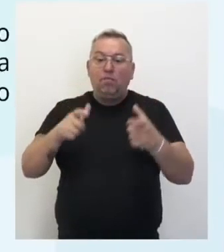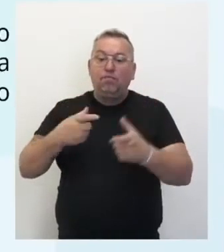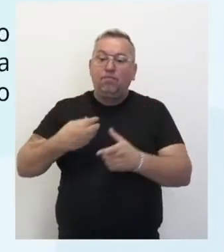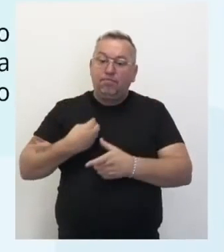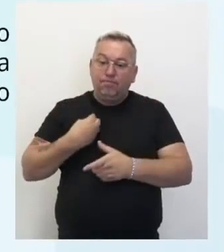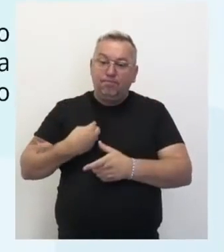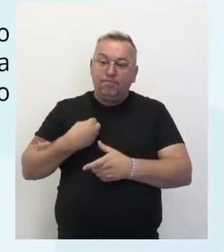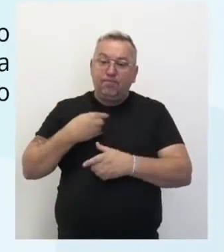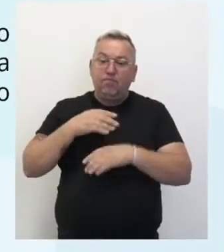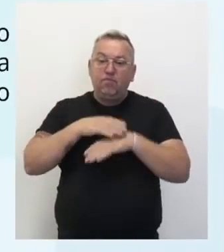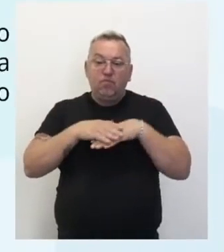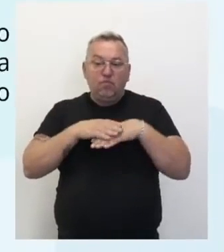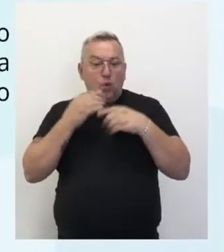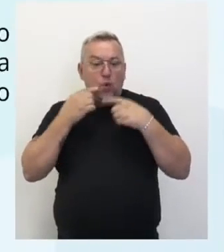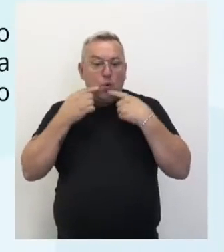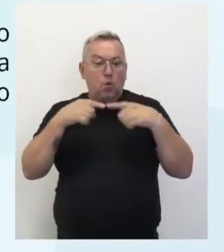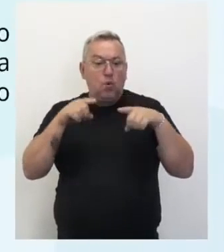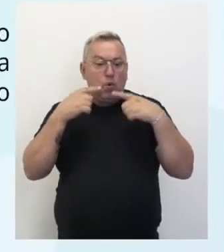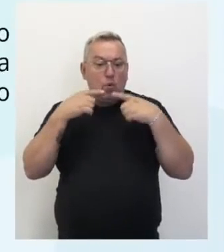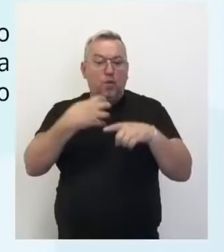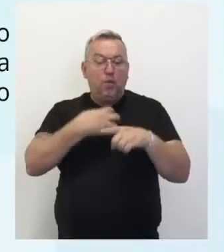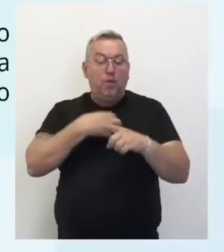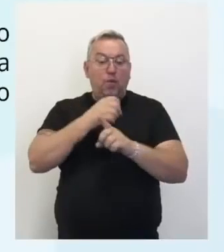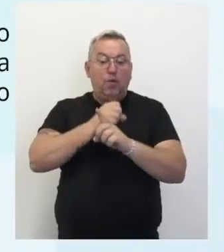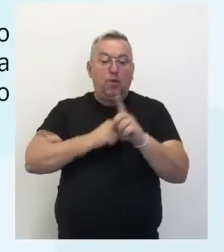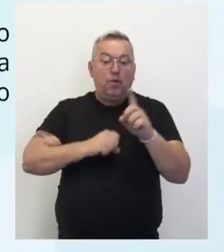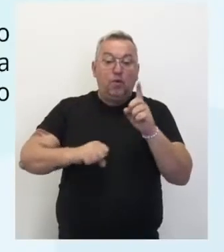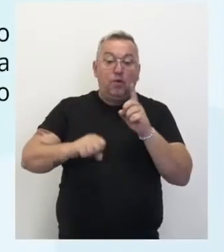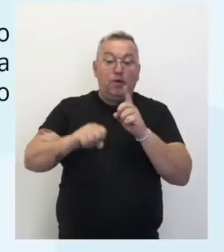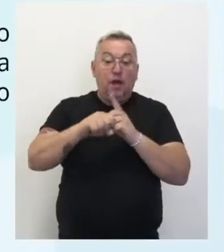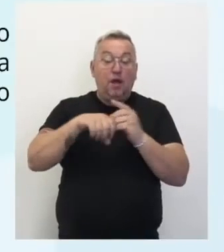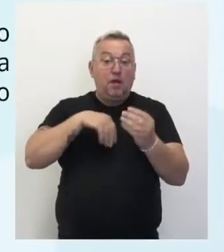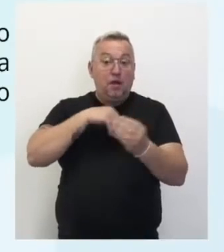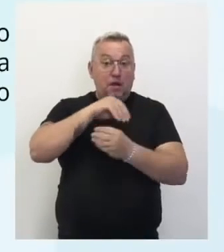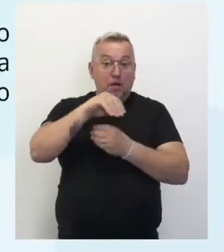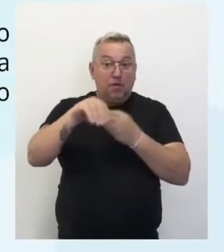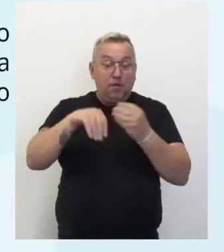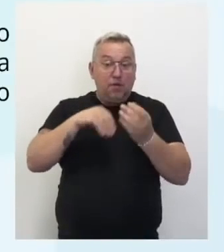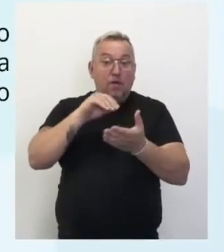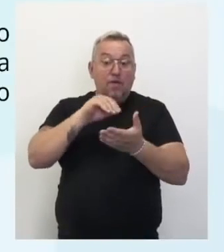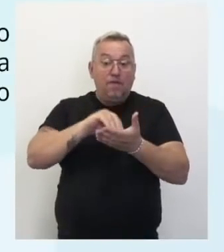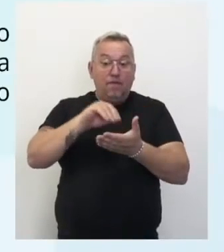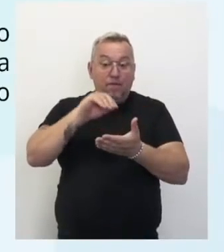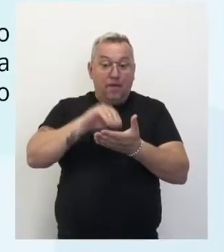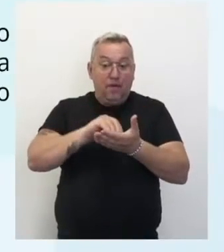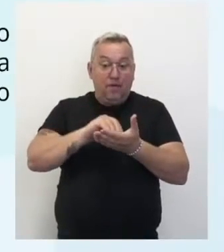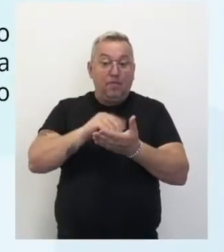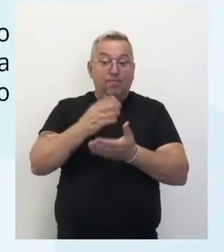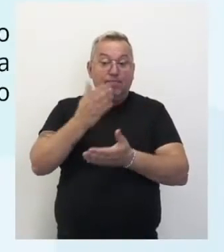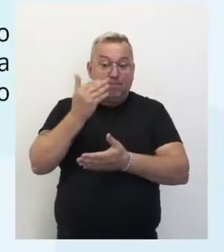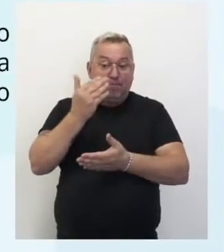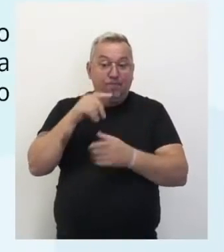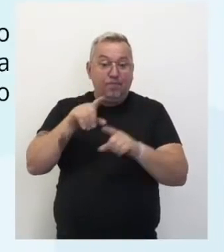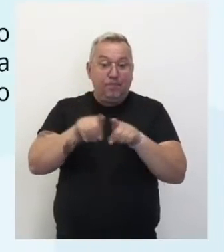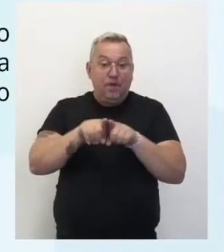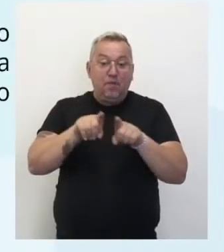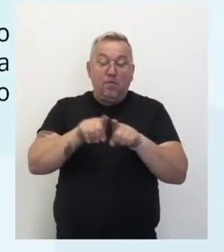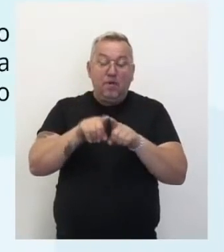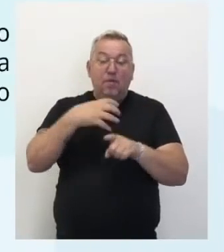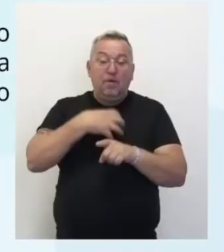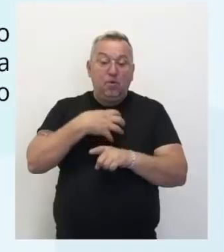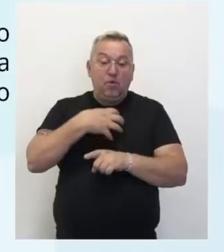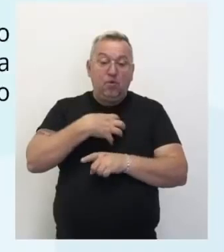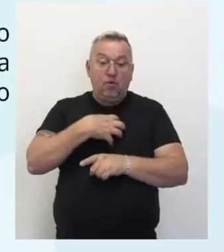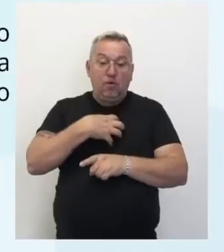se vive, discutindo criticamente os aspectos sociais envolvidos na escassez de alimento provocados